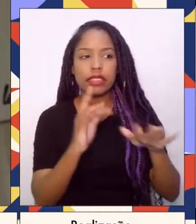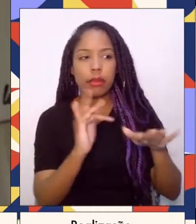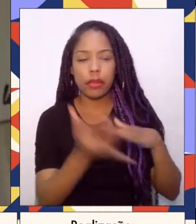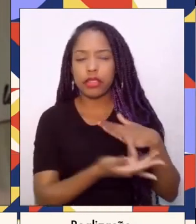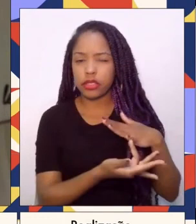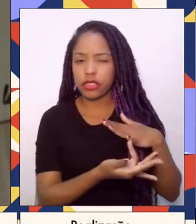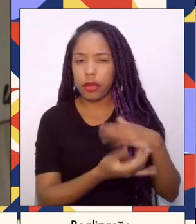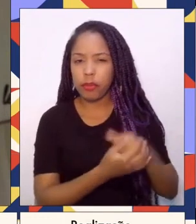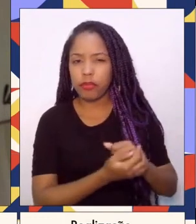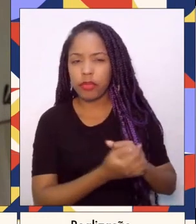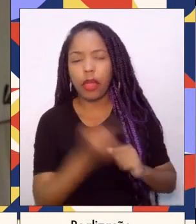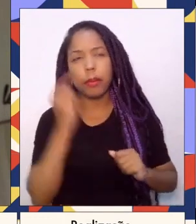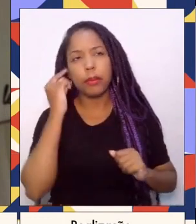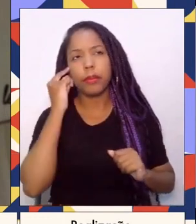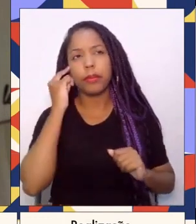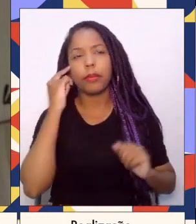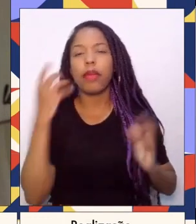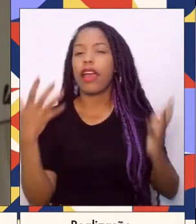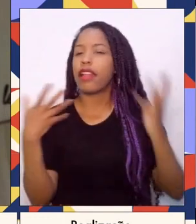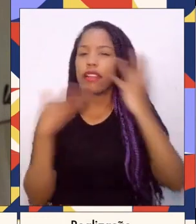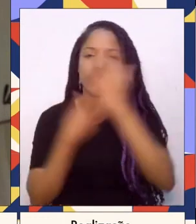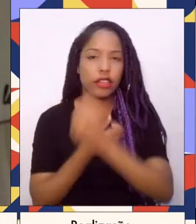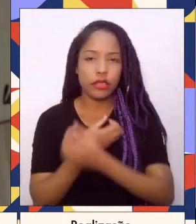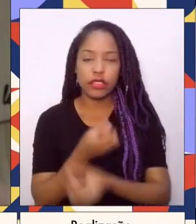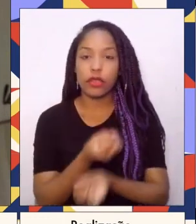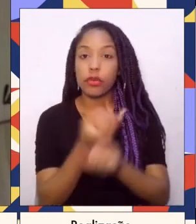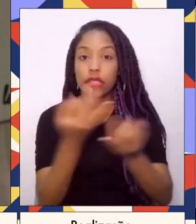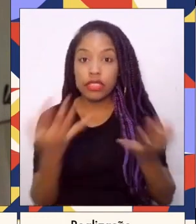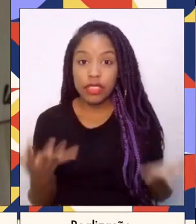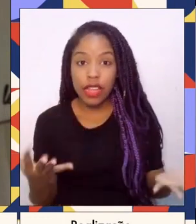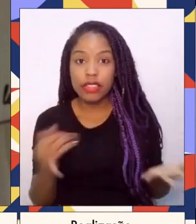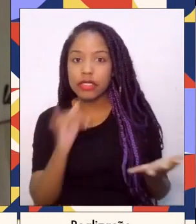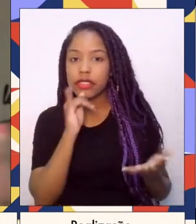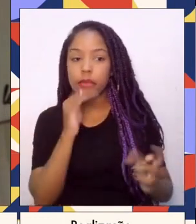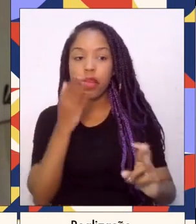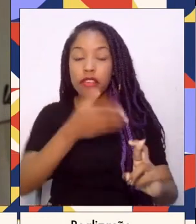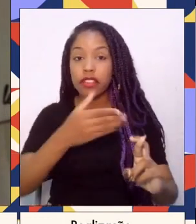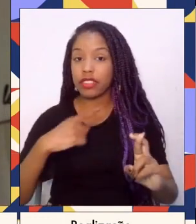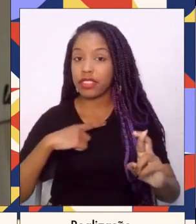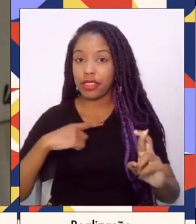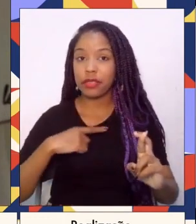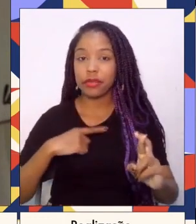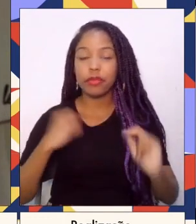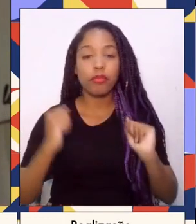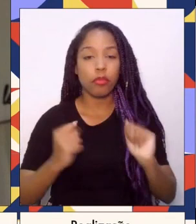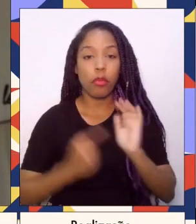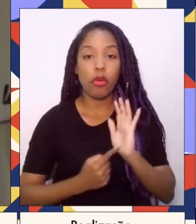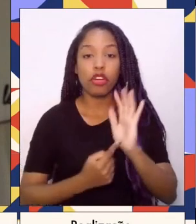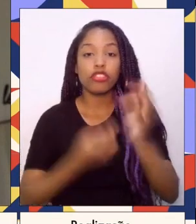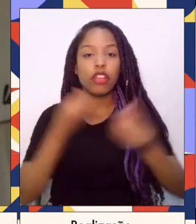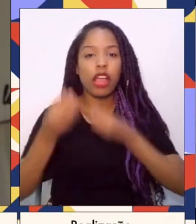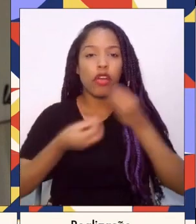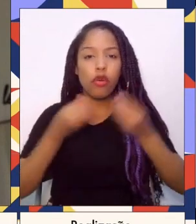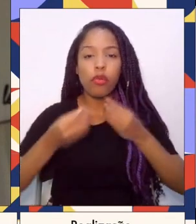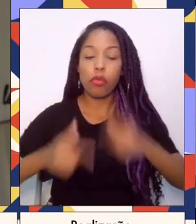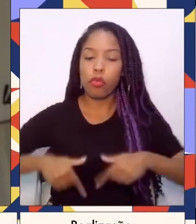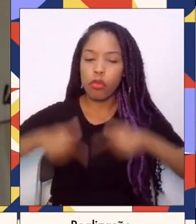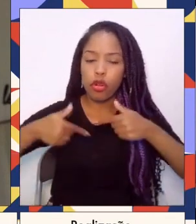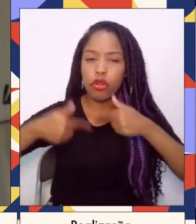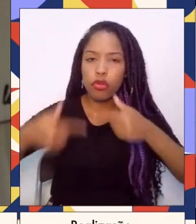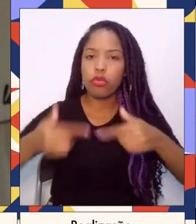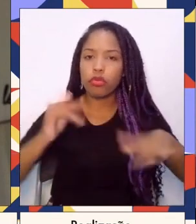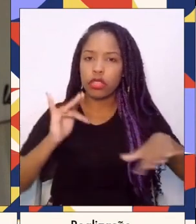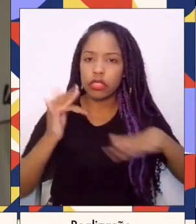extraordinário a quantidade de exemplos que a gente tem que pode mostrar como esse tipo de ativismo cibernético que já foi